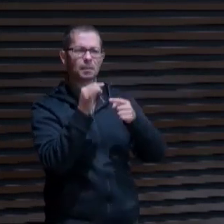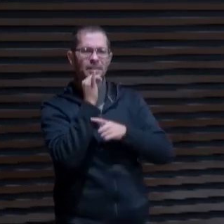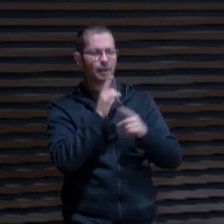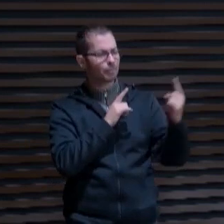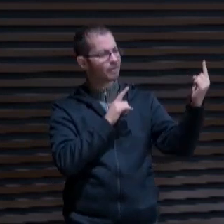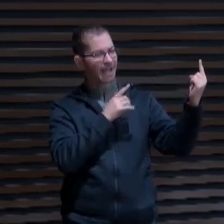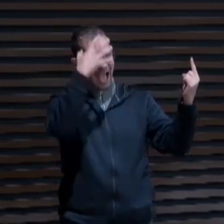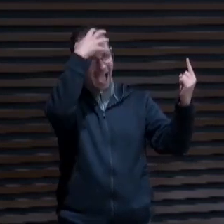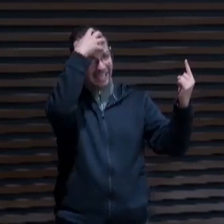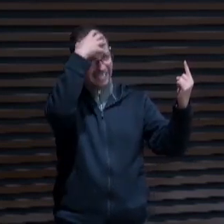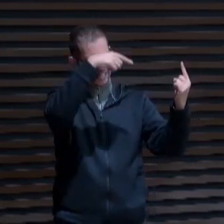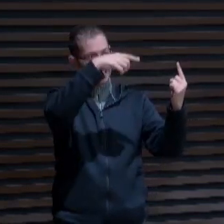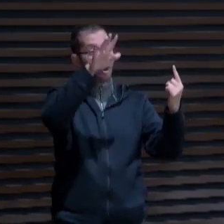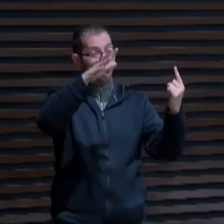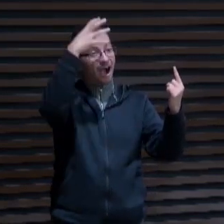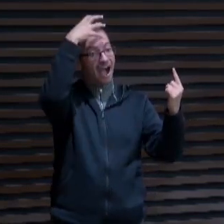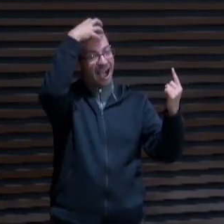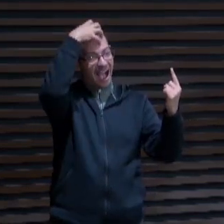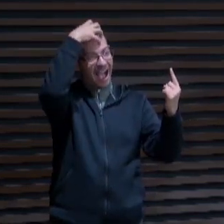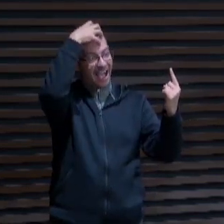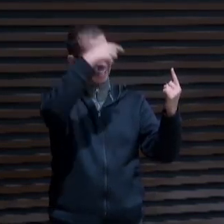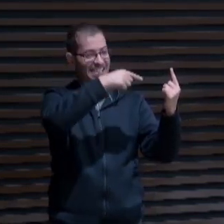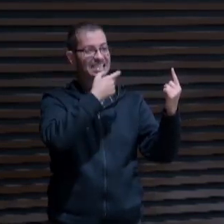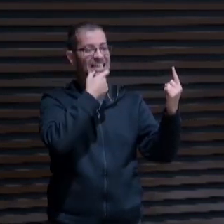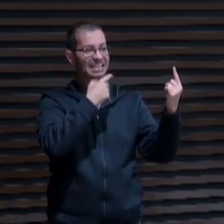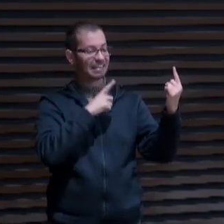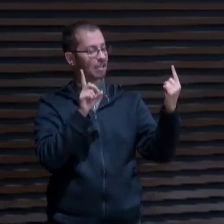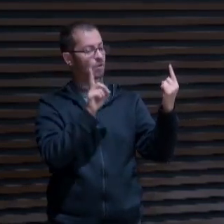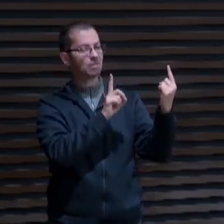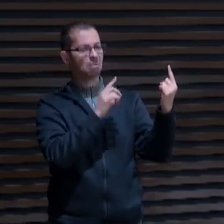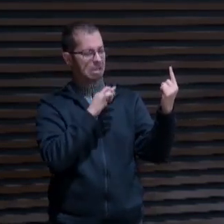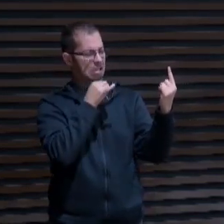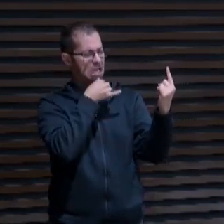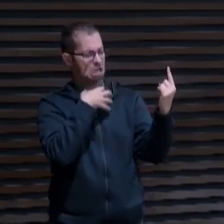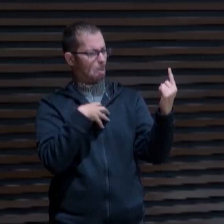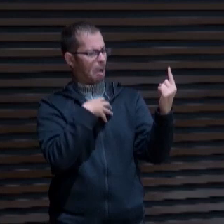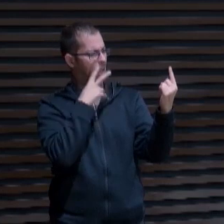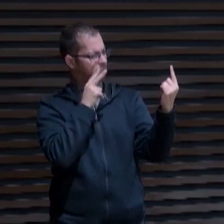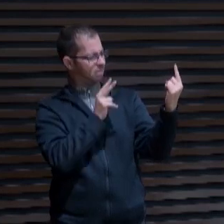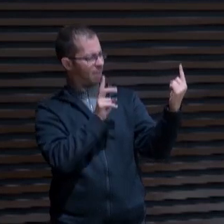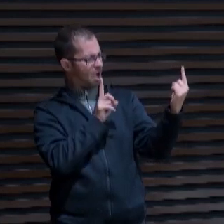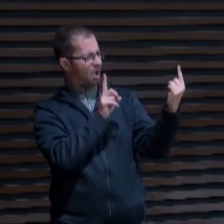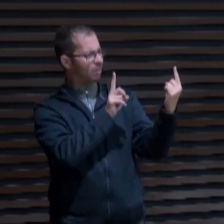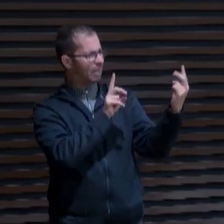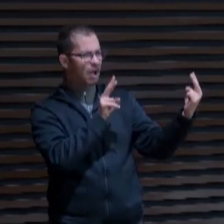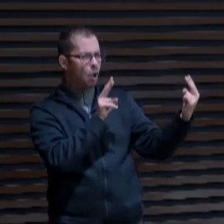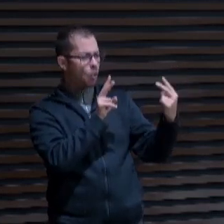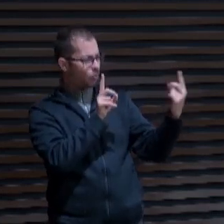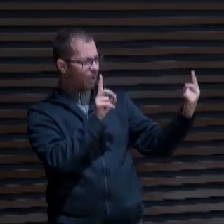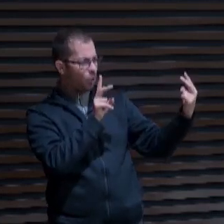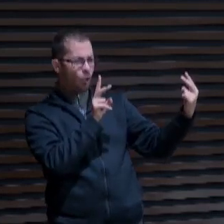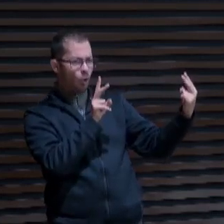nos prostramos diante do Senhor e adoramos por quem Ele é. Independente do que Ele fez ou fará em nossas vidas, em